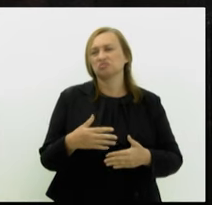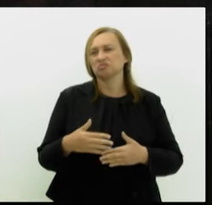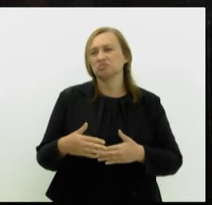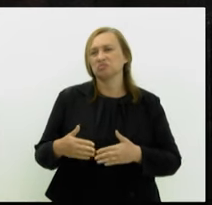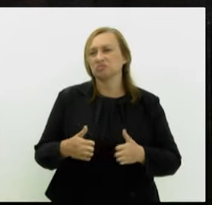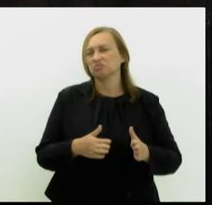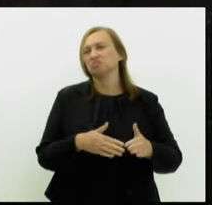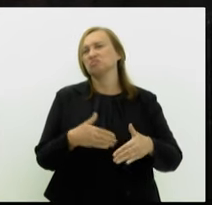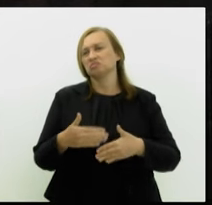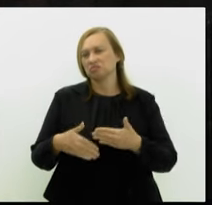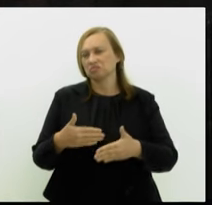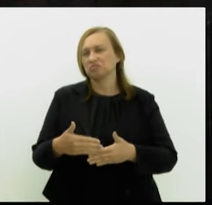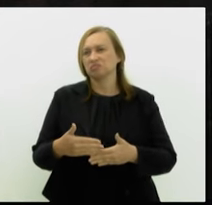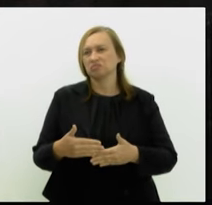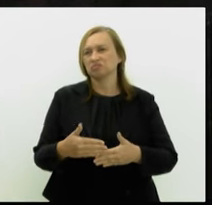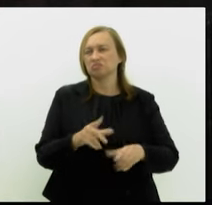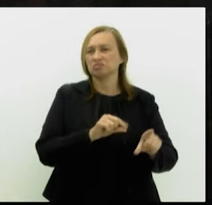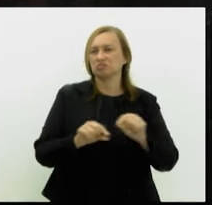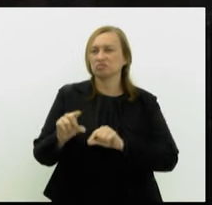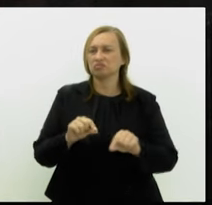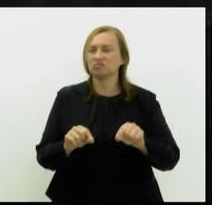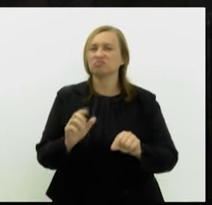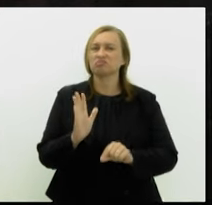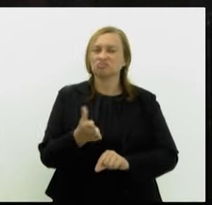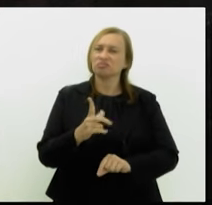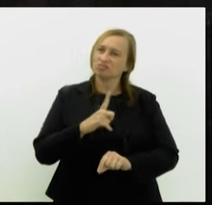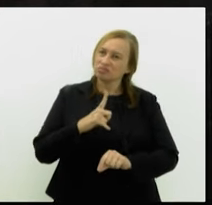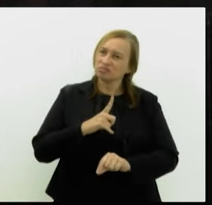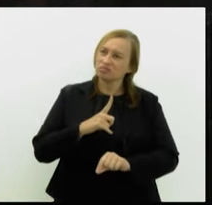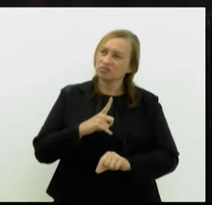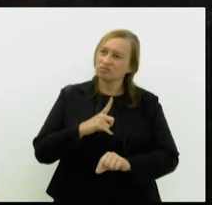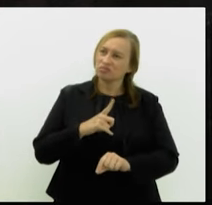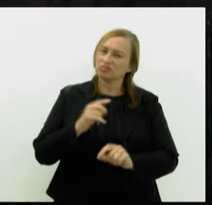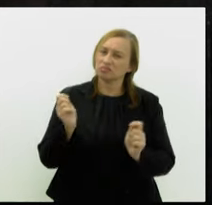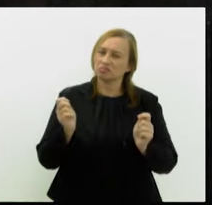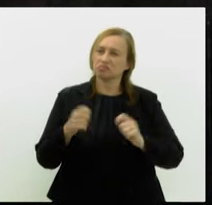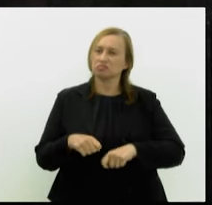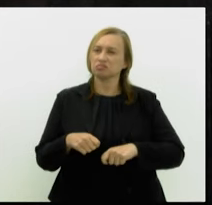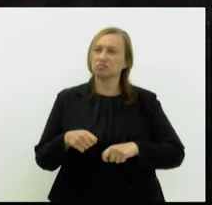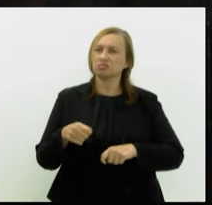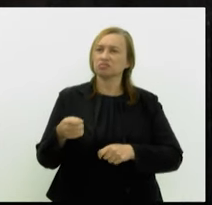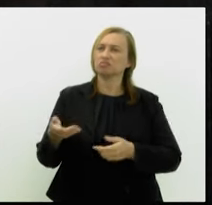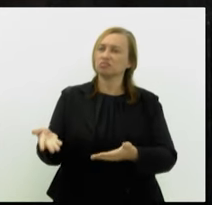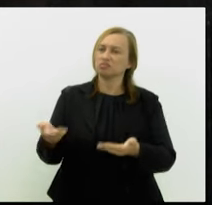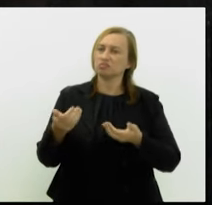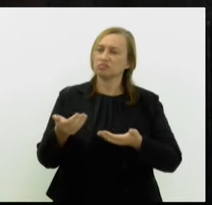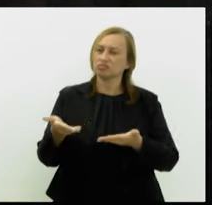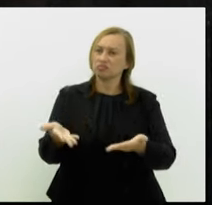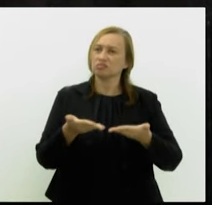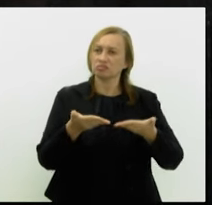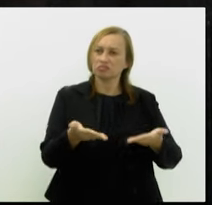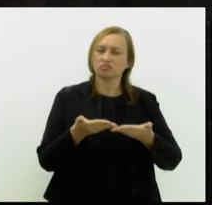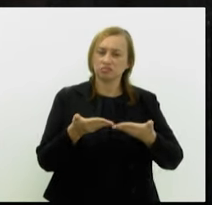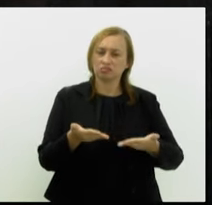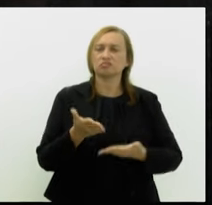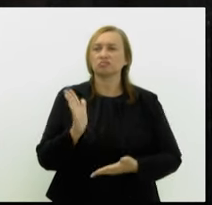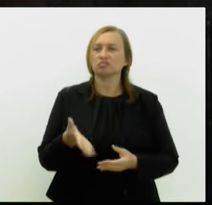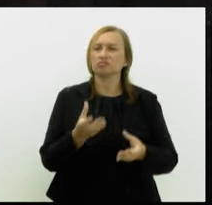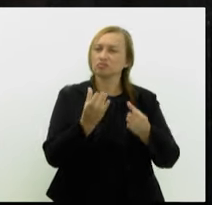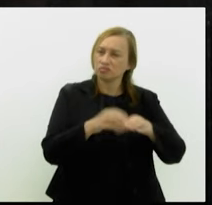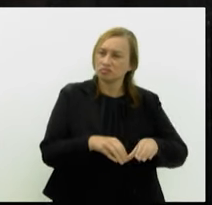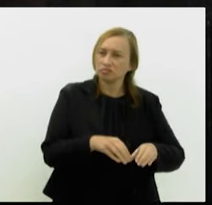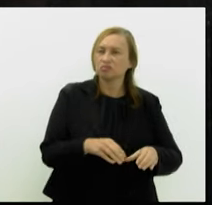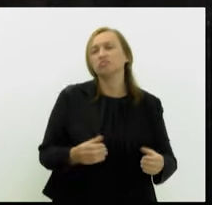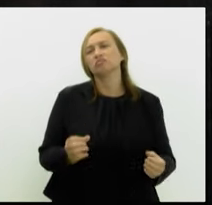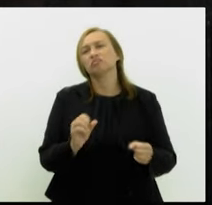já com a possibilidade de serem convocados a partir do concurso que foi já realizado e